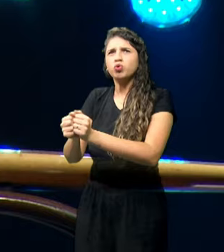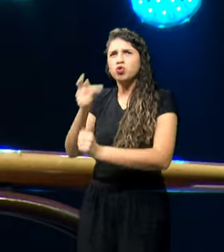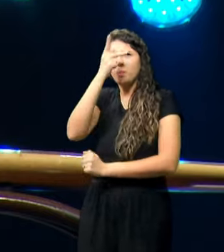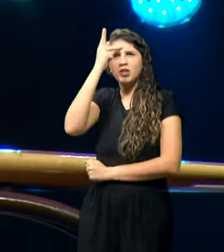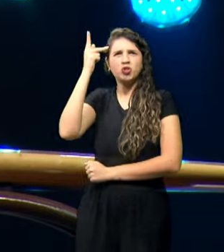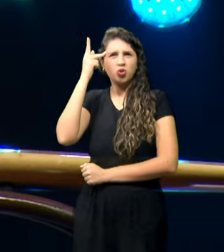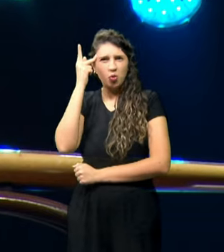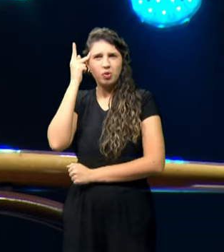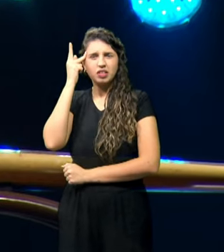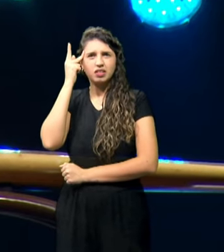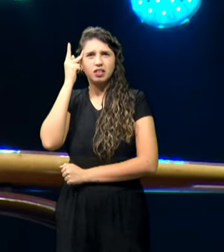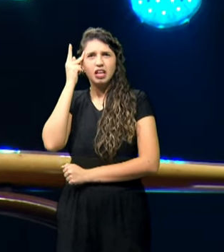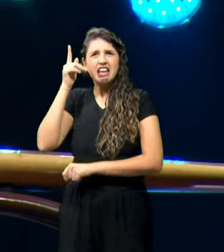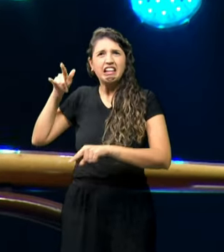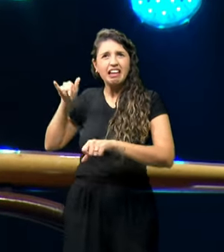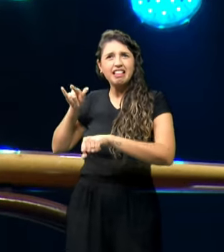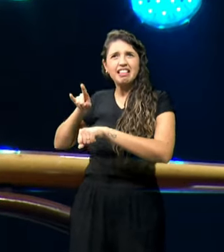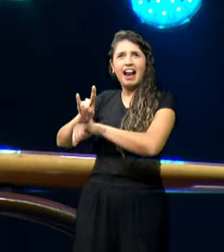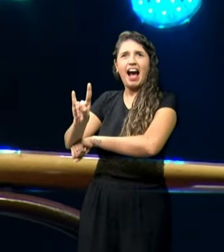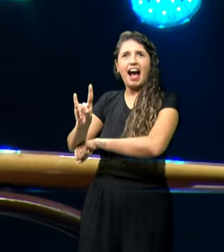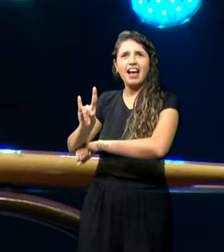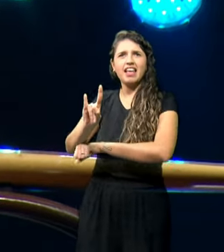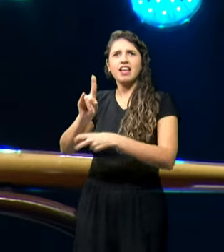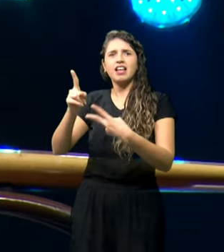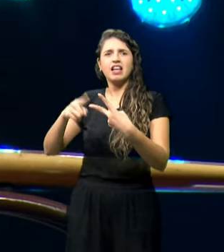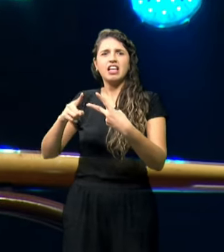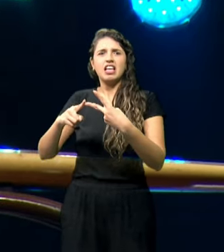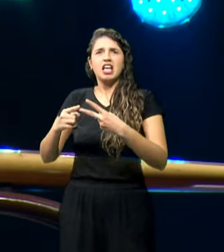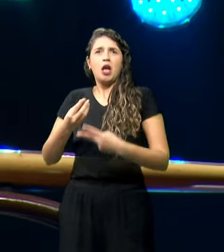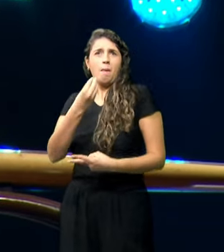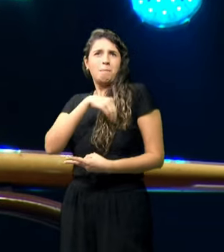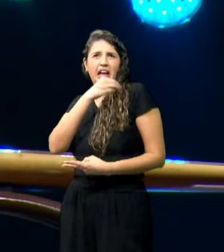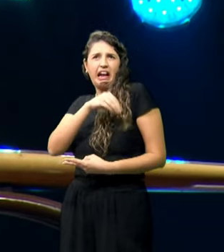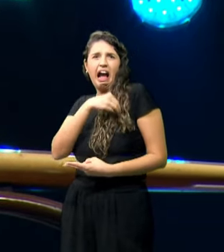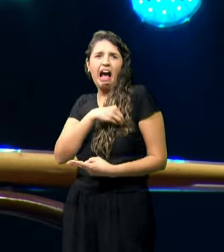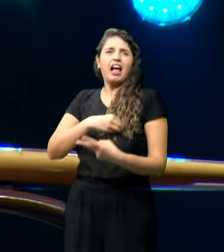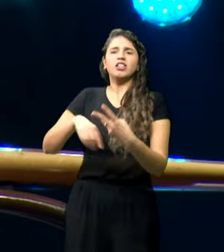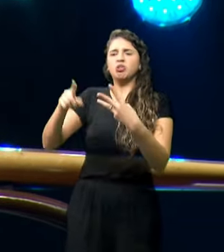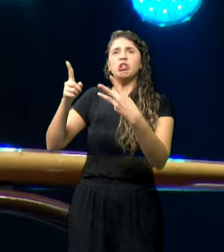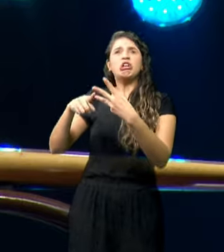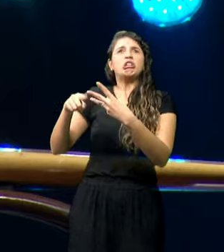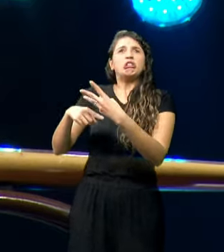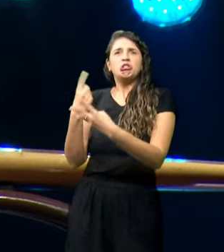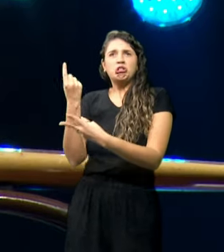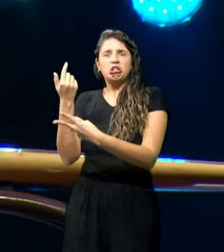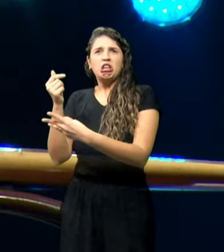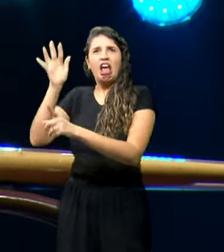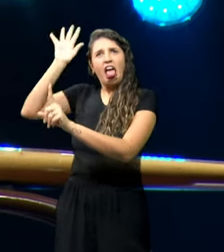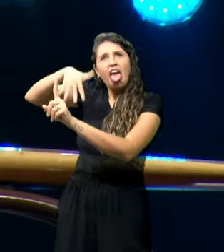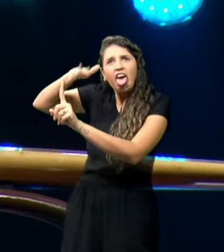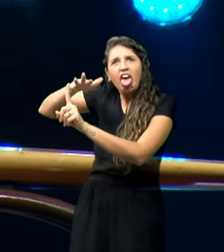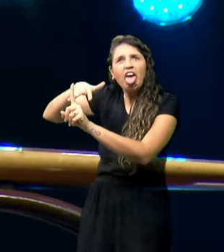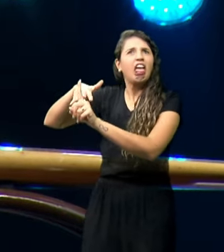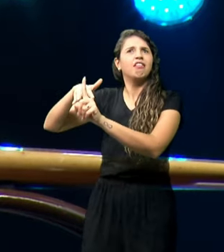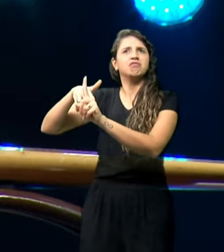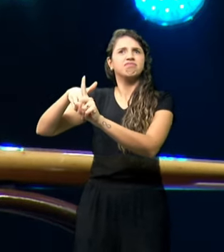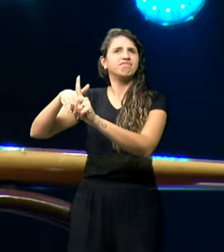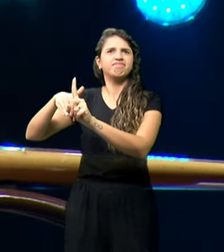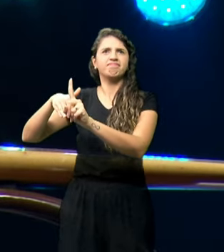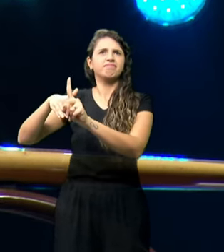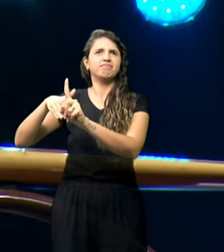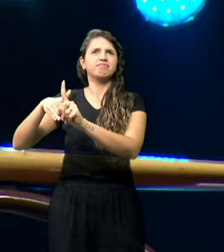Todo tipo de relação sexual ilícita. avarento, que ama o dinheiro,